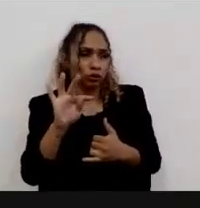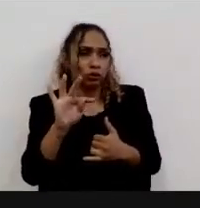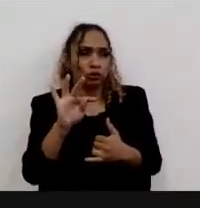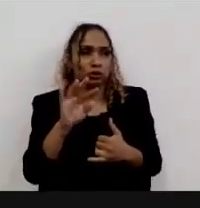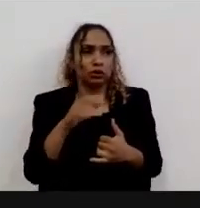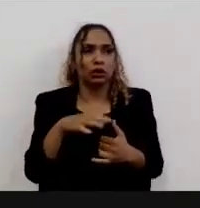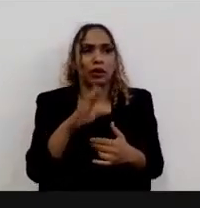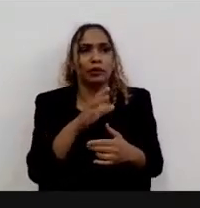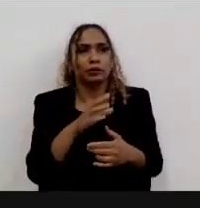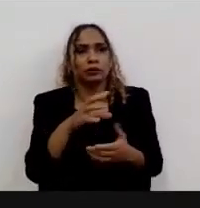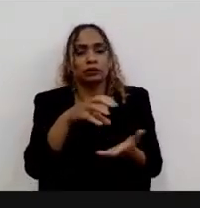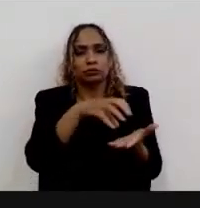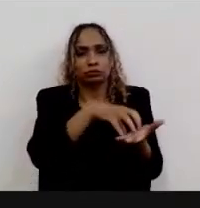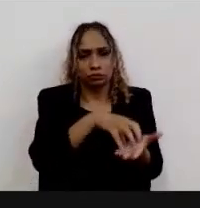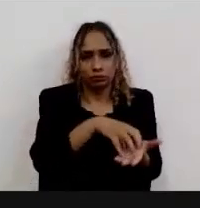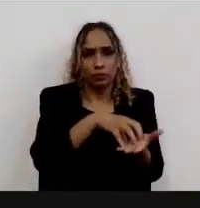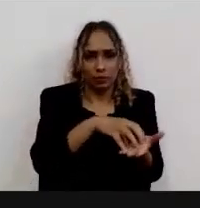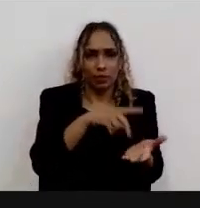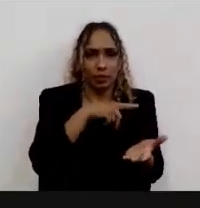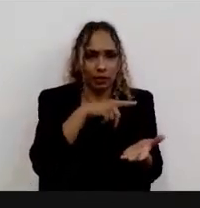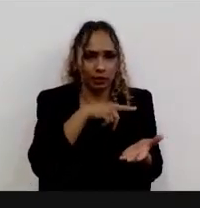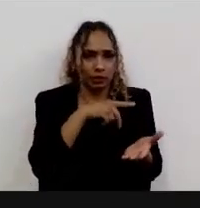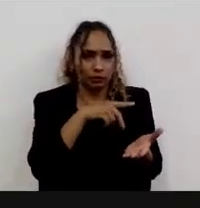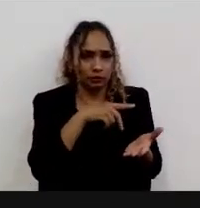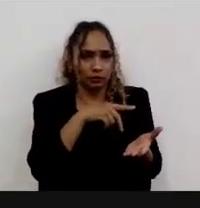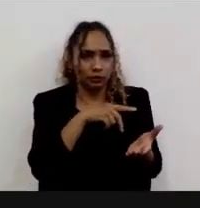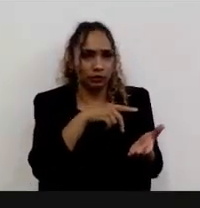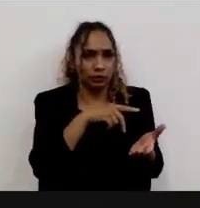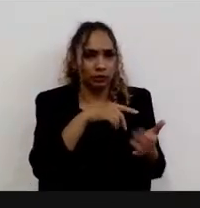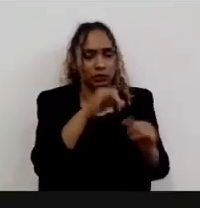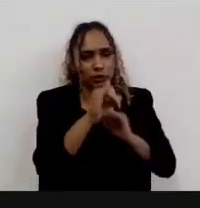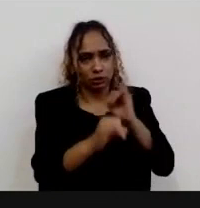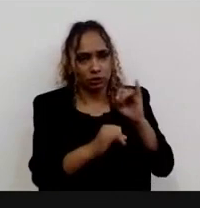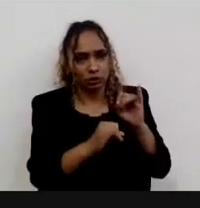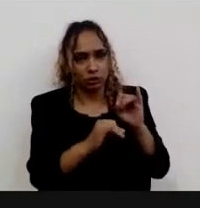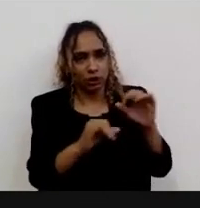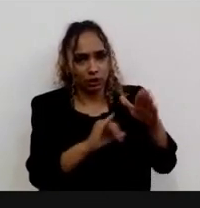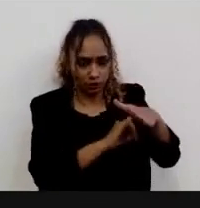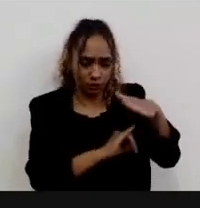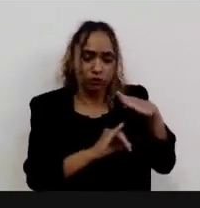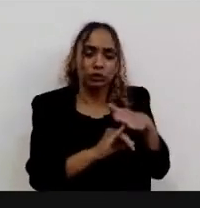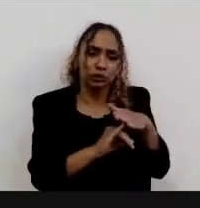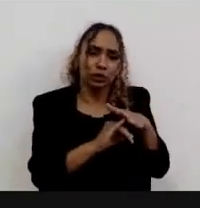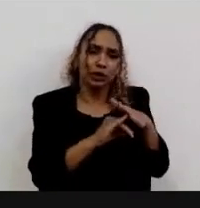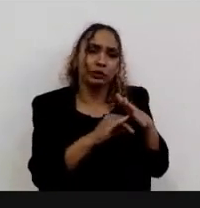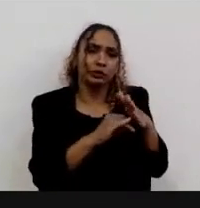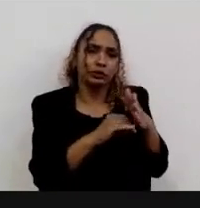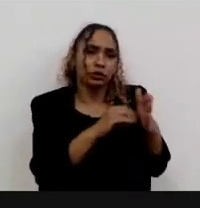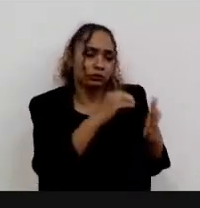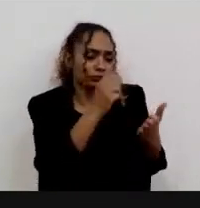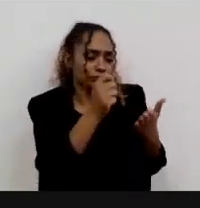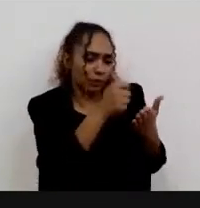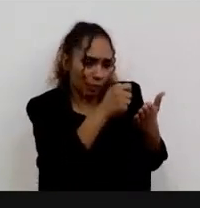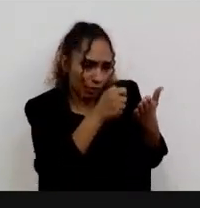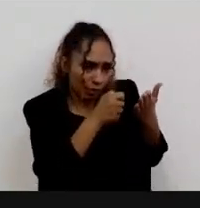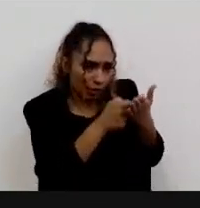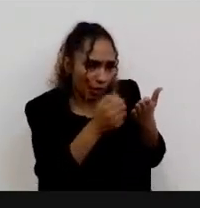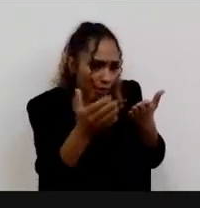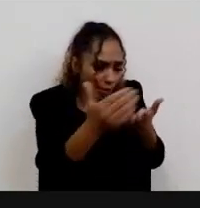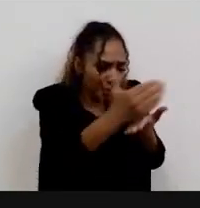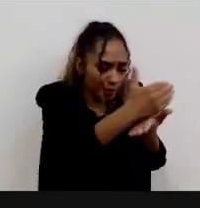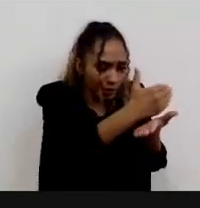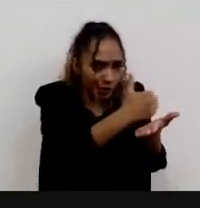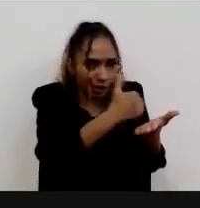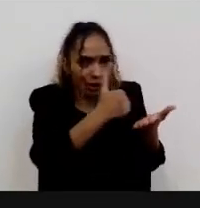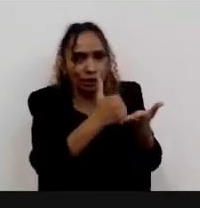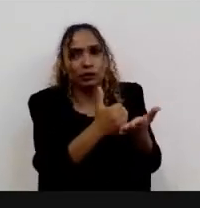que fala de povoamento automático de repositório institucional por meio da inserção de registros a partir da coleta automática de